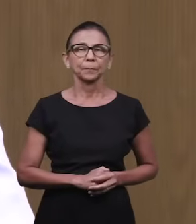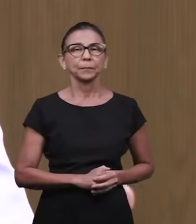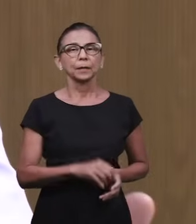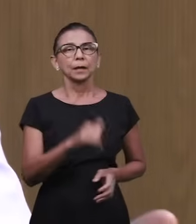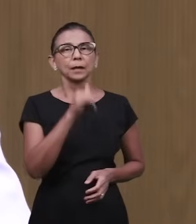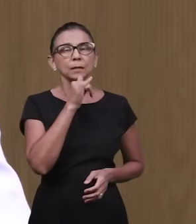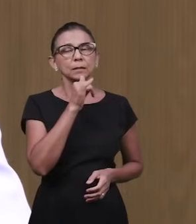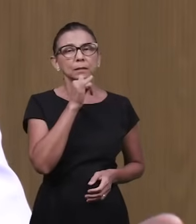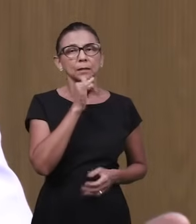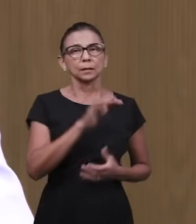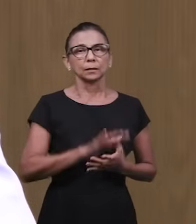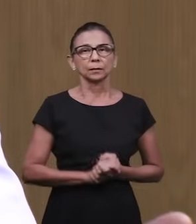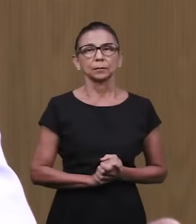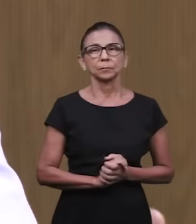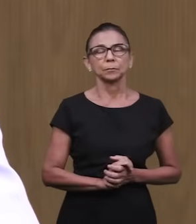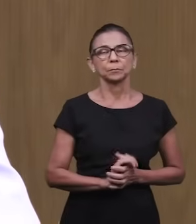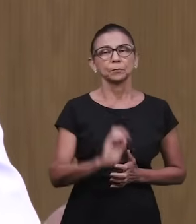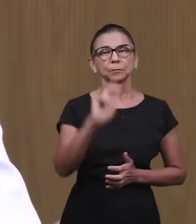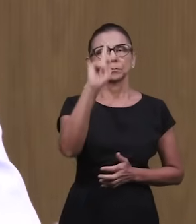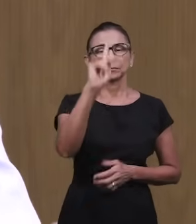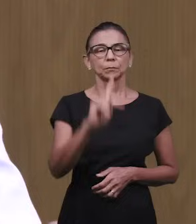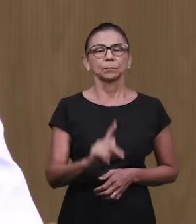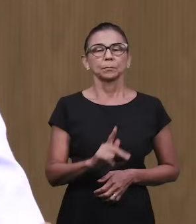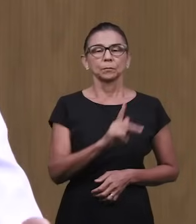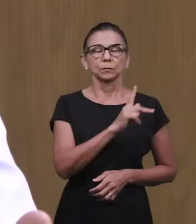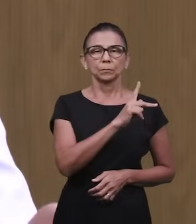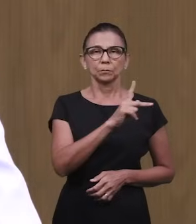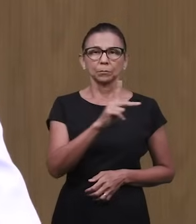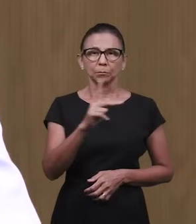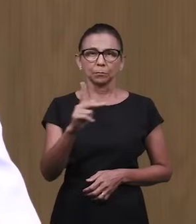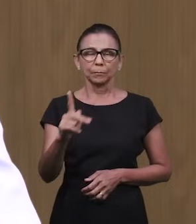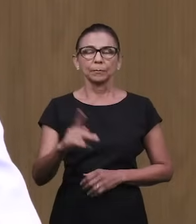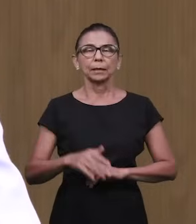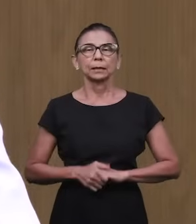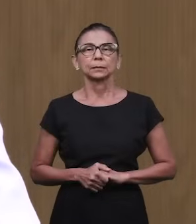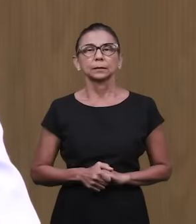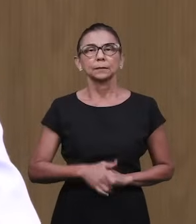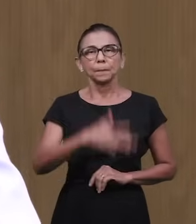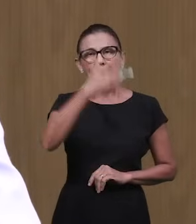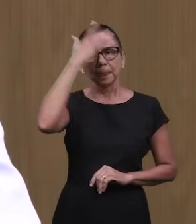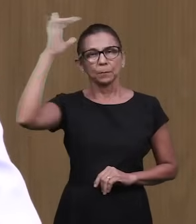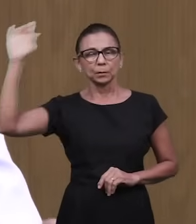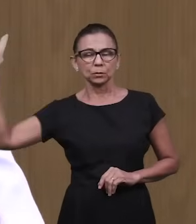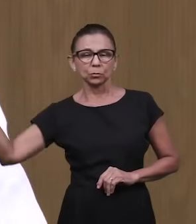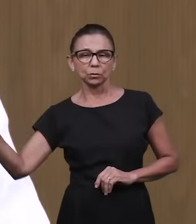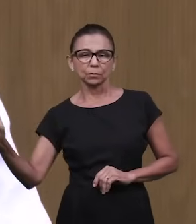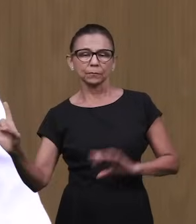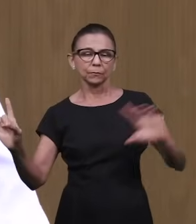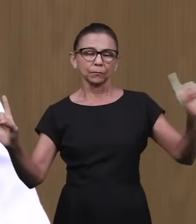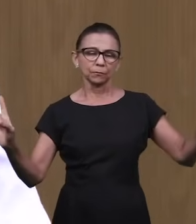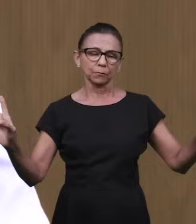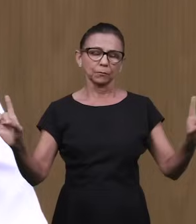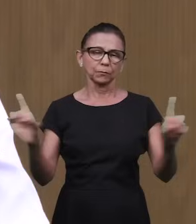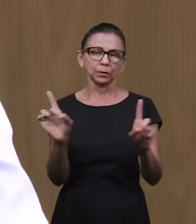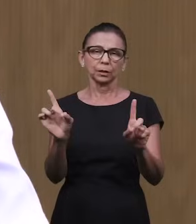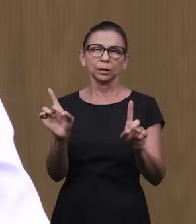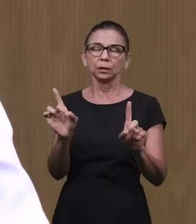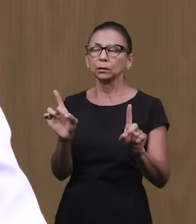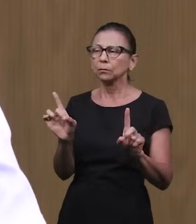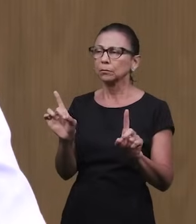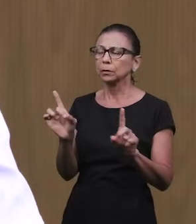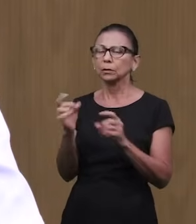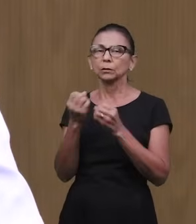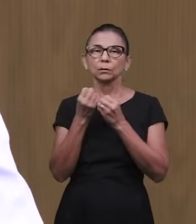pároco recebia pessoa por pessoa, ouvindo as suas questões e